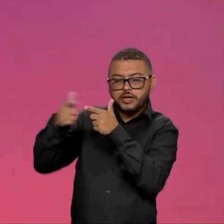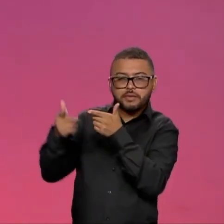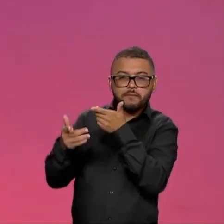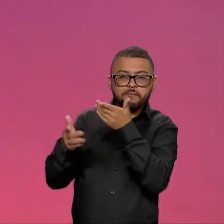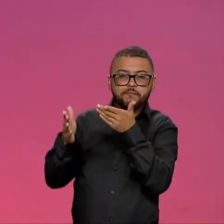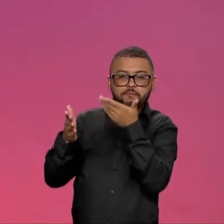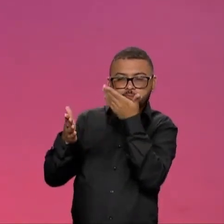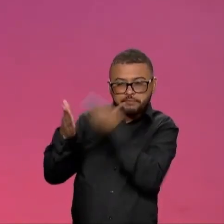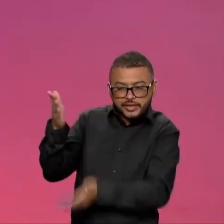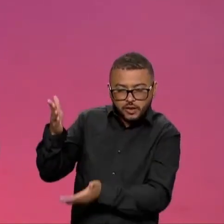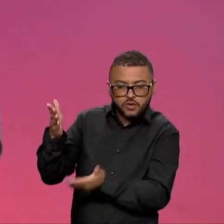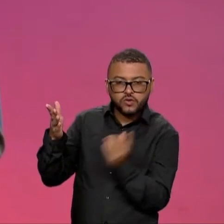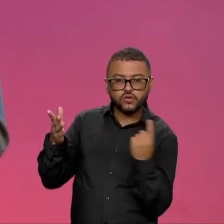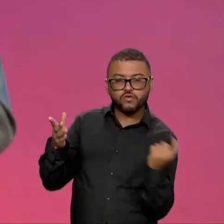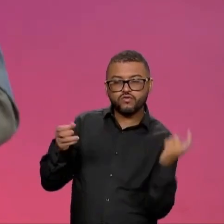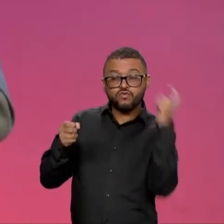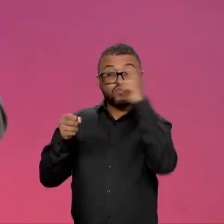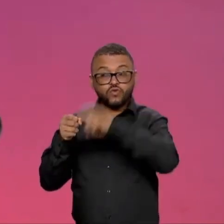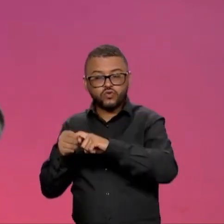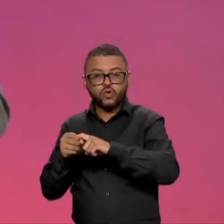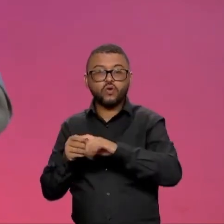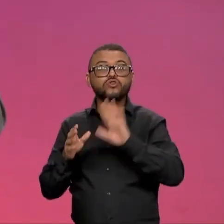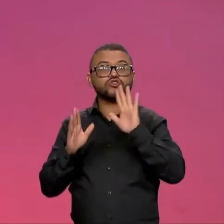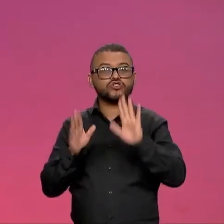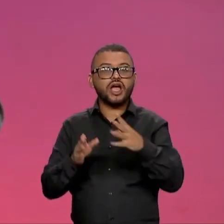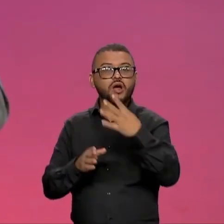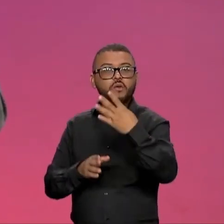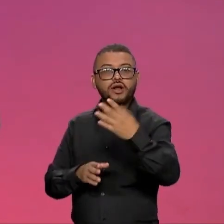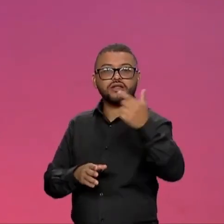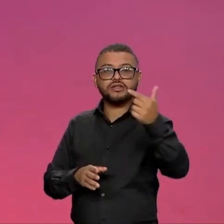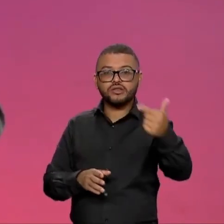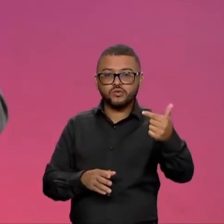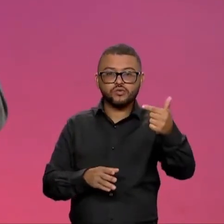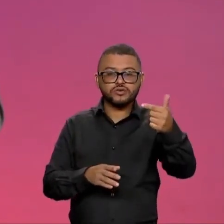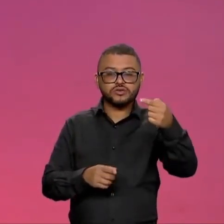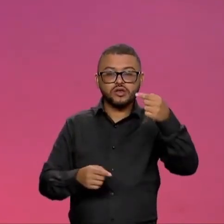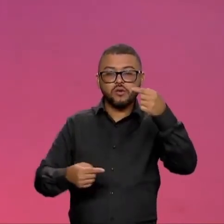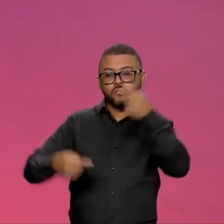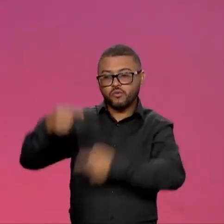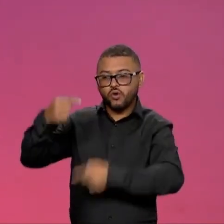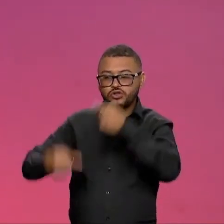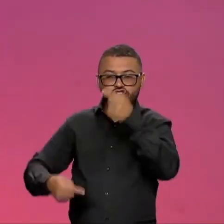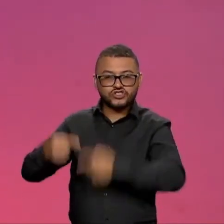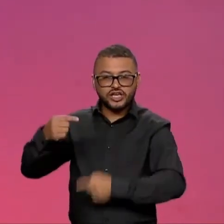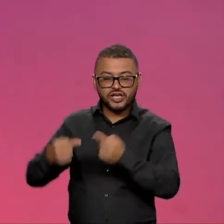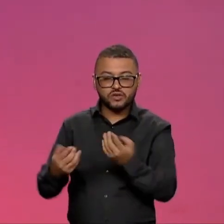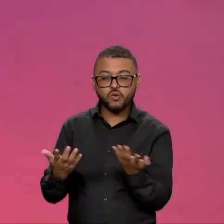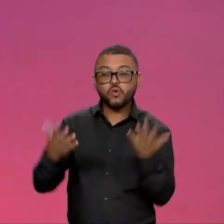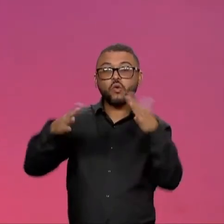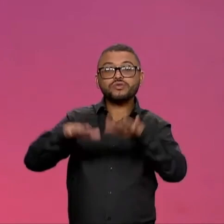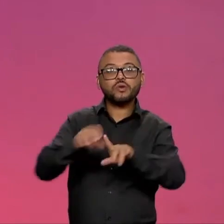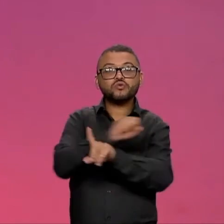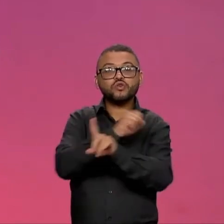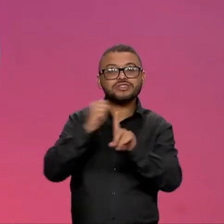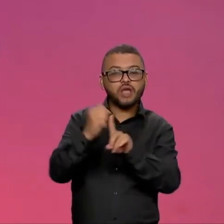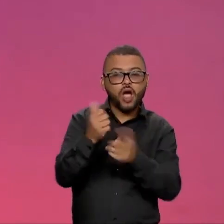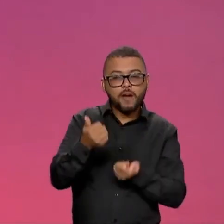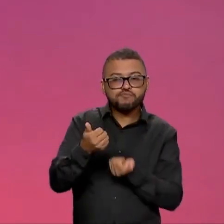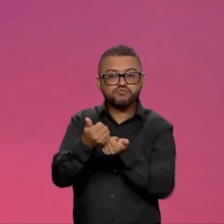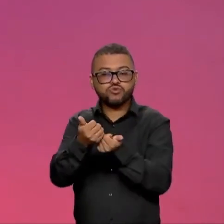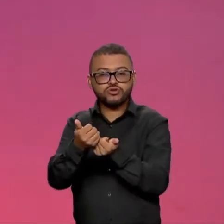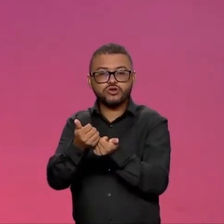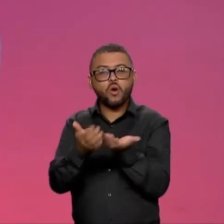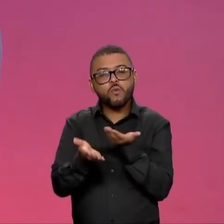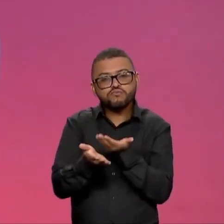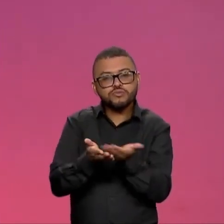desandado. Nós já recuperamos 42 políticas de inclusão social. Já começamos